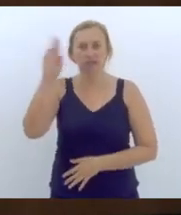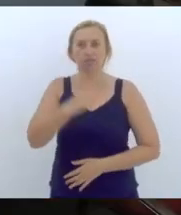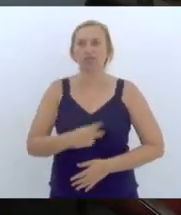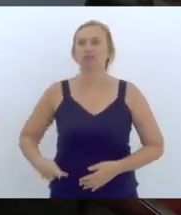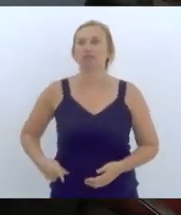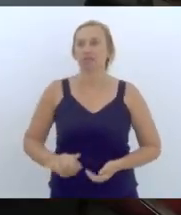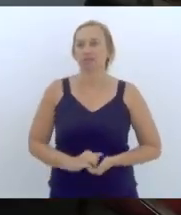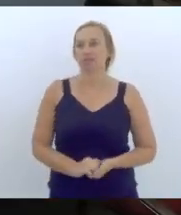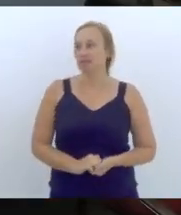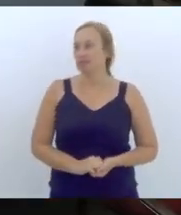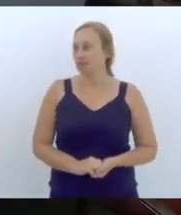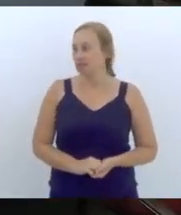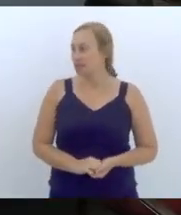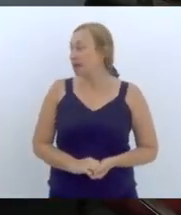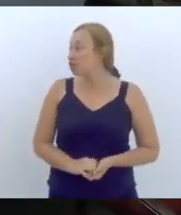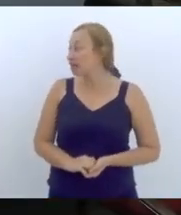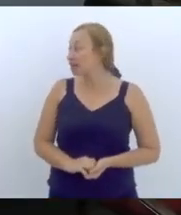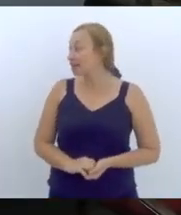presidente.